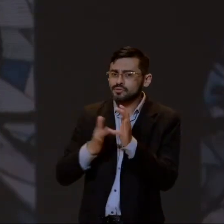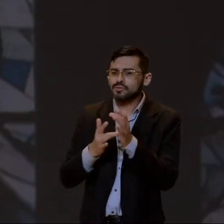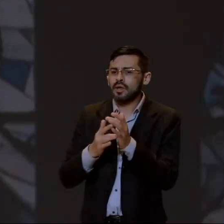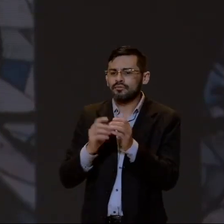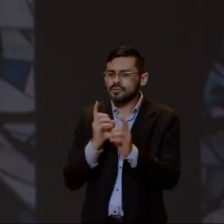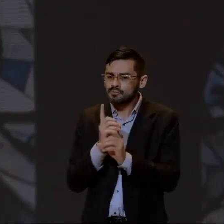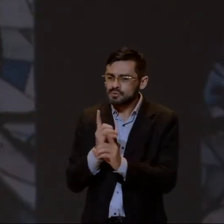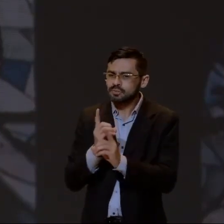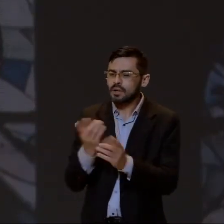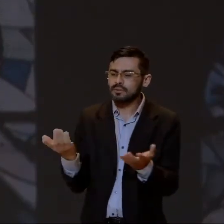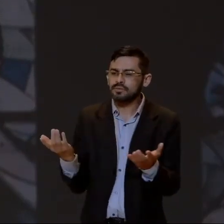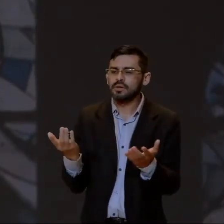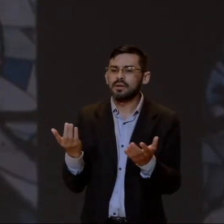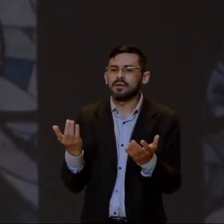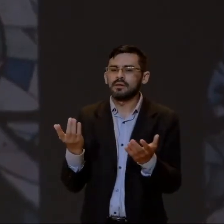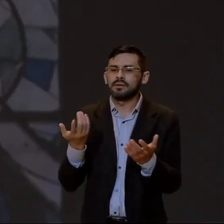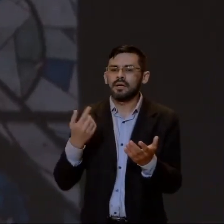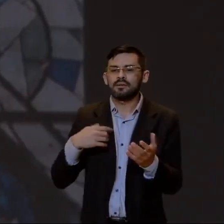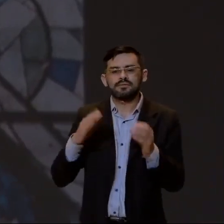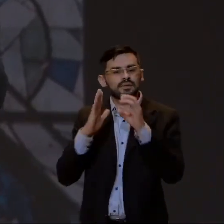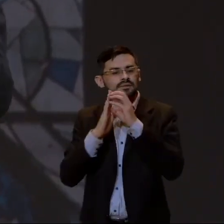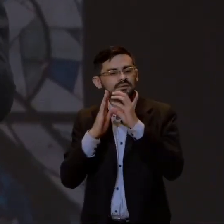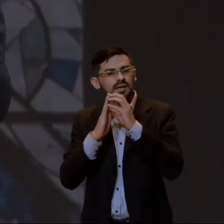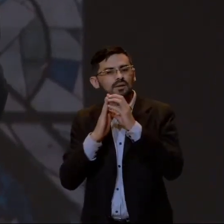na célula, de vez em quando diz assim: